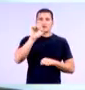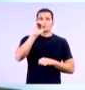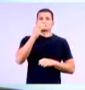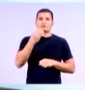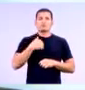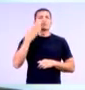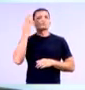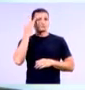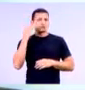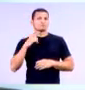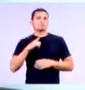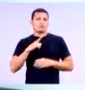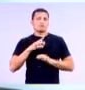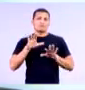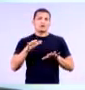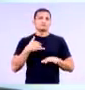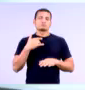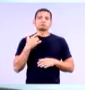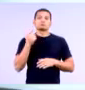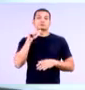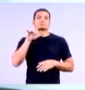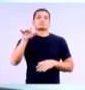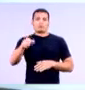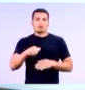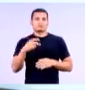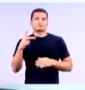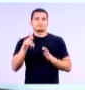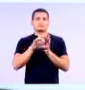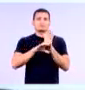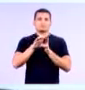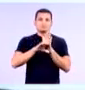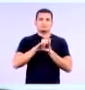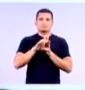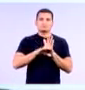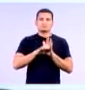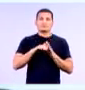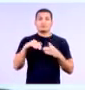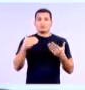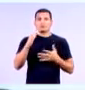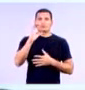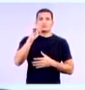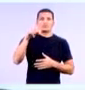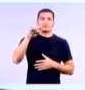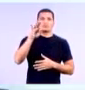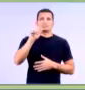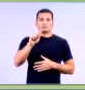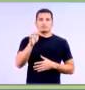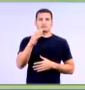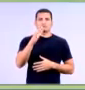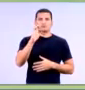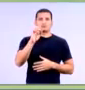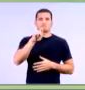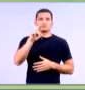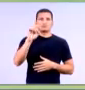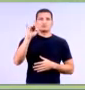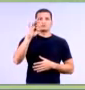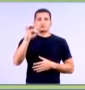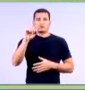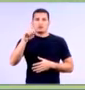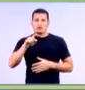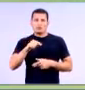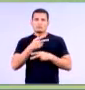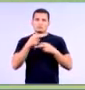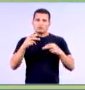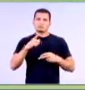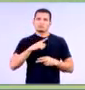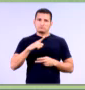que existe, mas eu não consigo pegar, eu sei o conceito, né? Então, conta corrente é um desses aí. É um objeto que existe no mundo real,